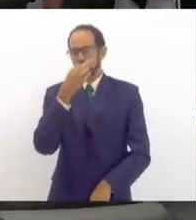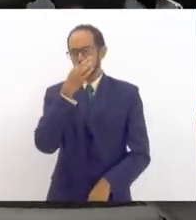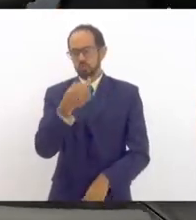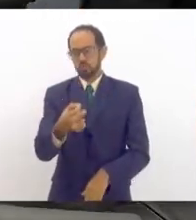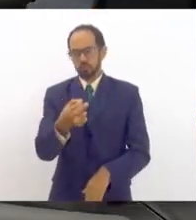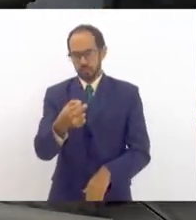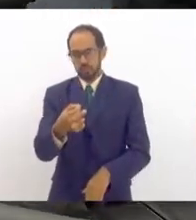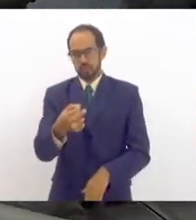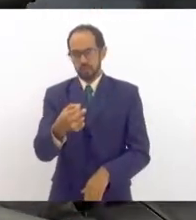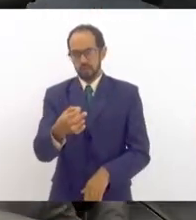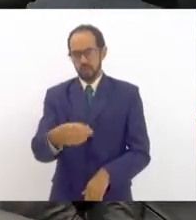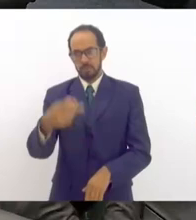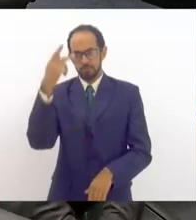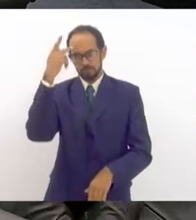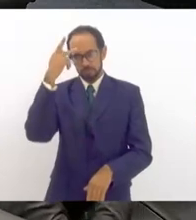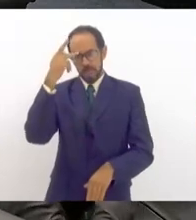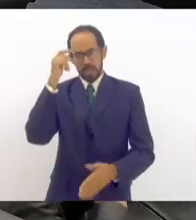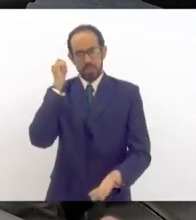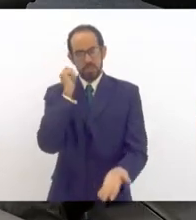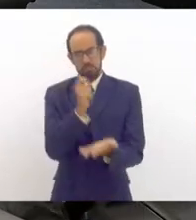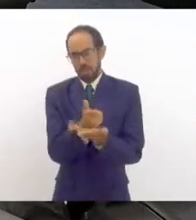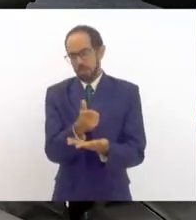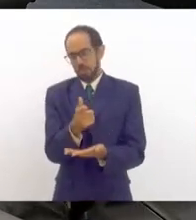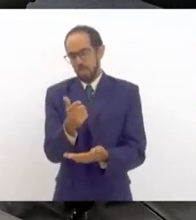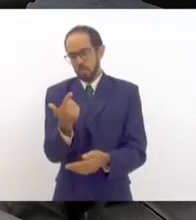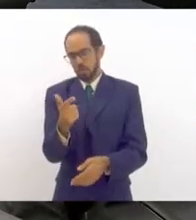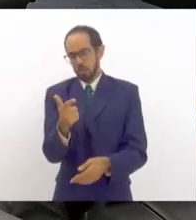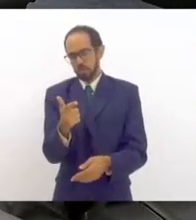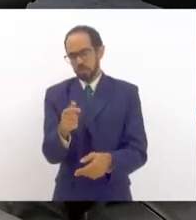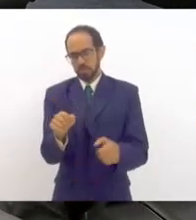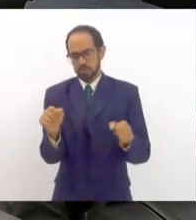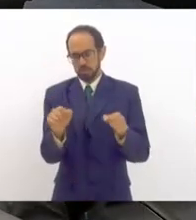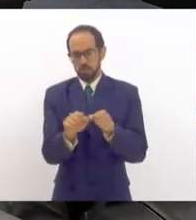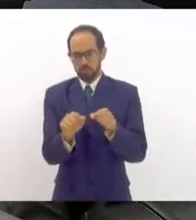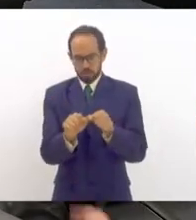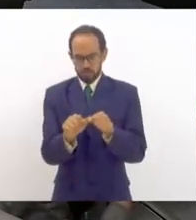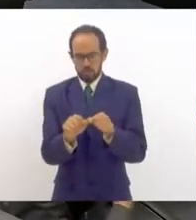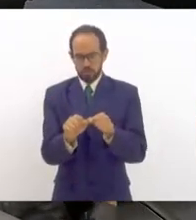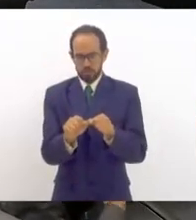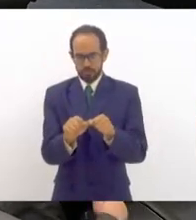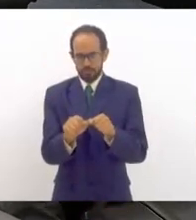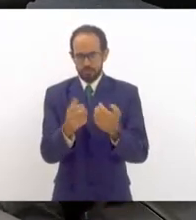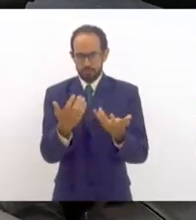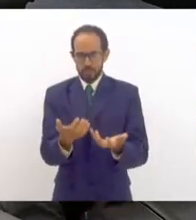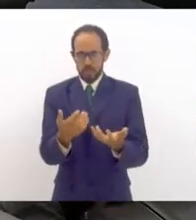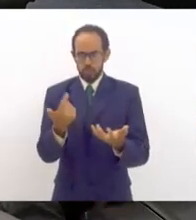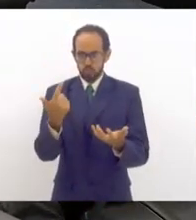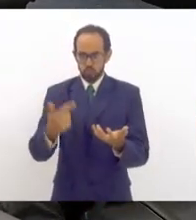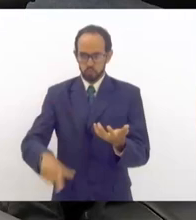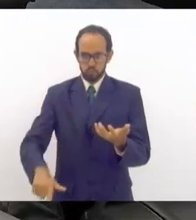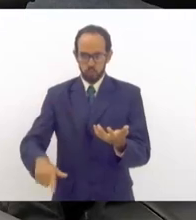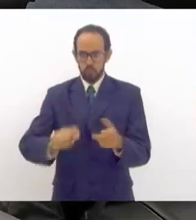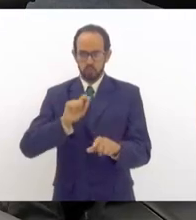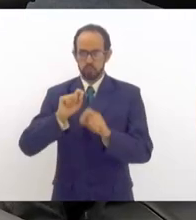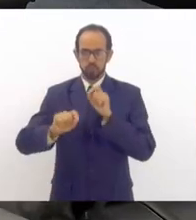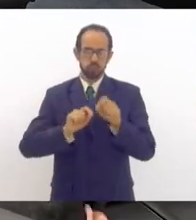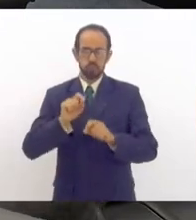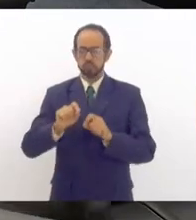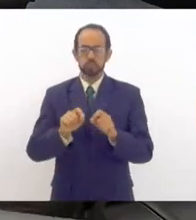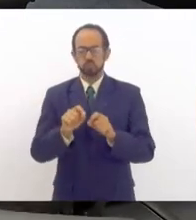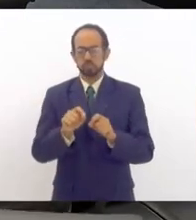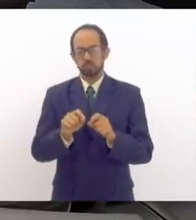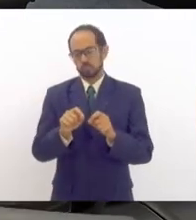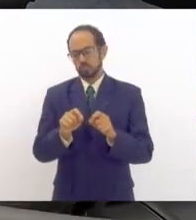para que esse pagamento não tenha sido efetuado então quero mais uma vez aqui deixar